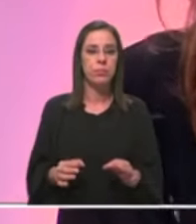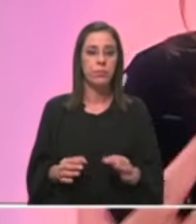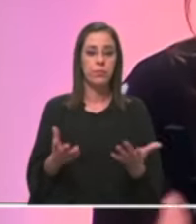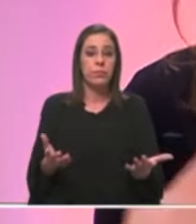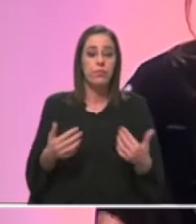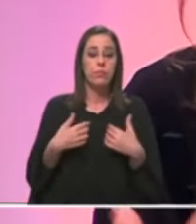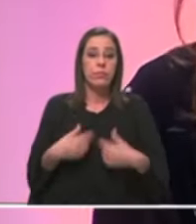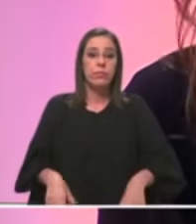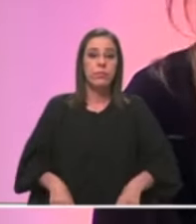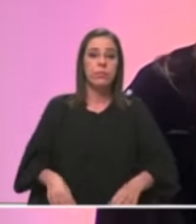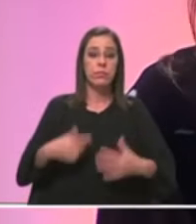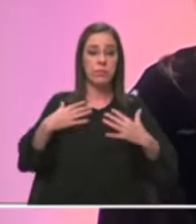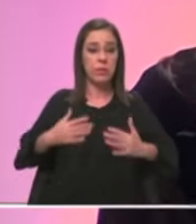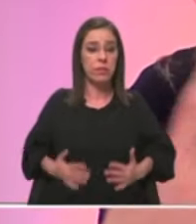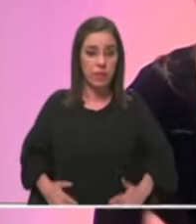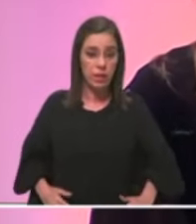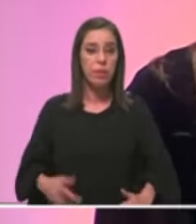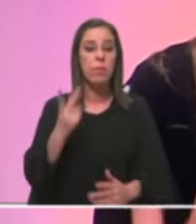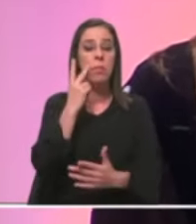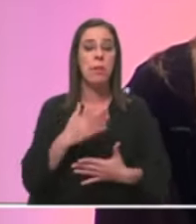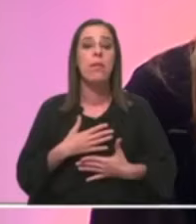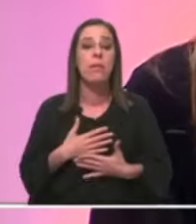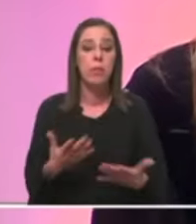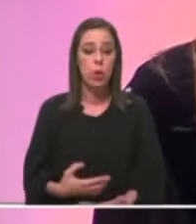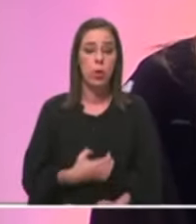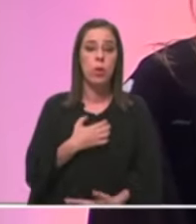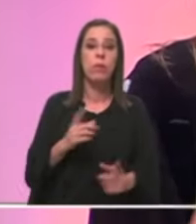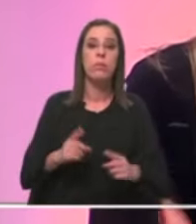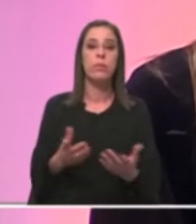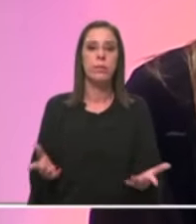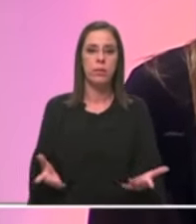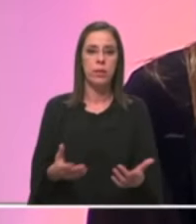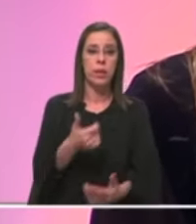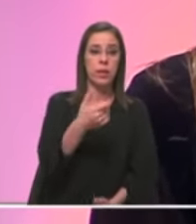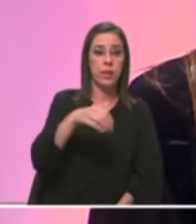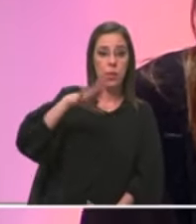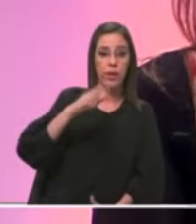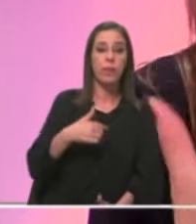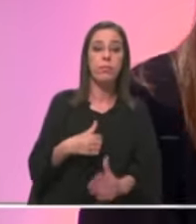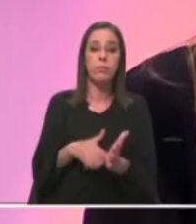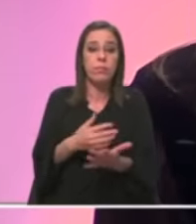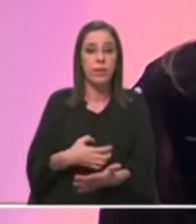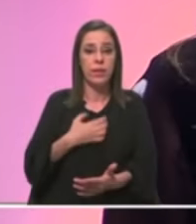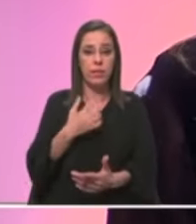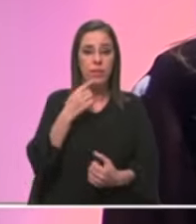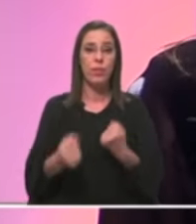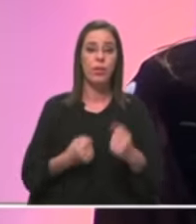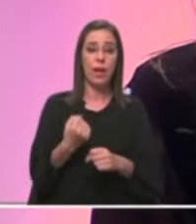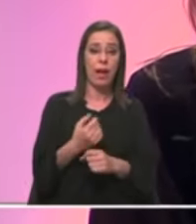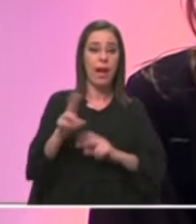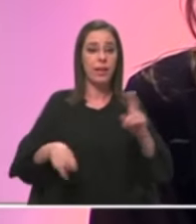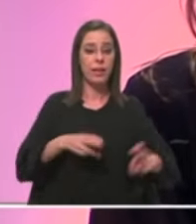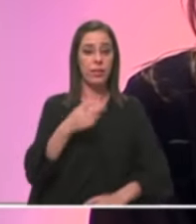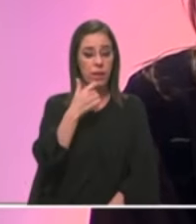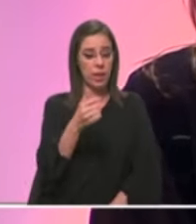até porque eu fisicamente e a minha vida não me sinto com 50 anos eh sempre me senti muito ativa